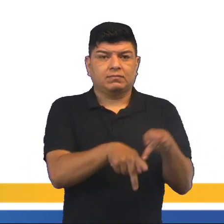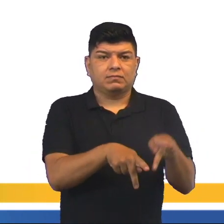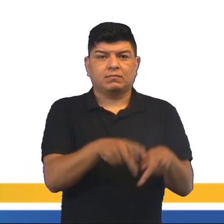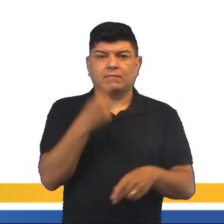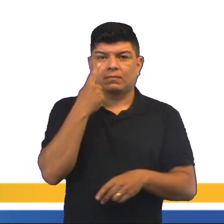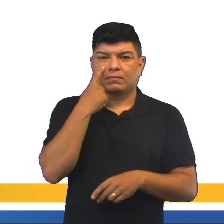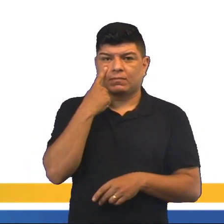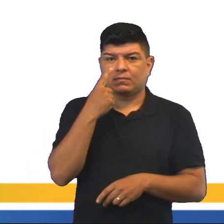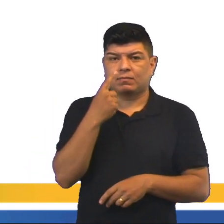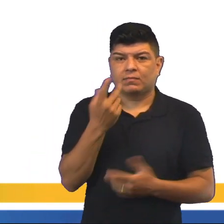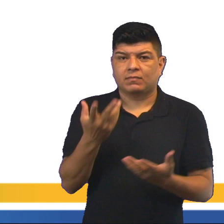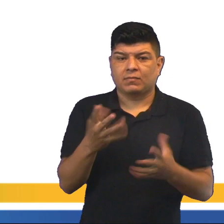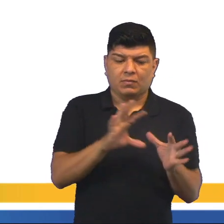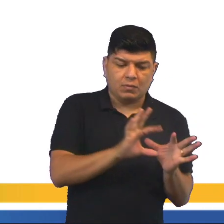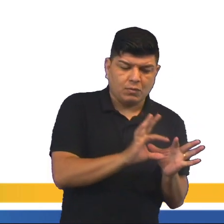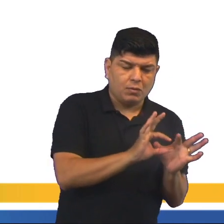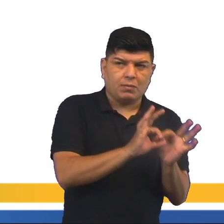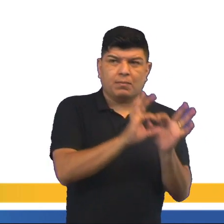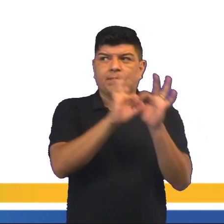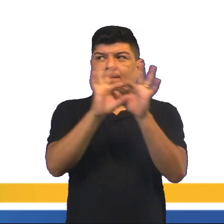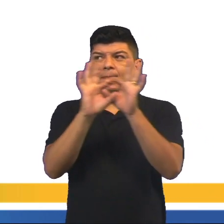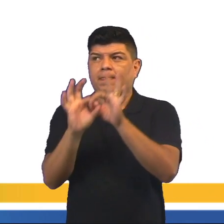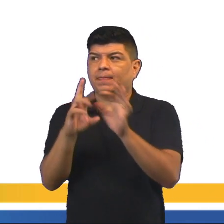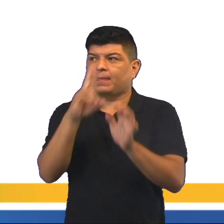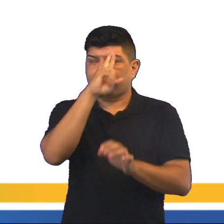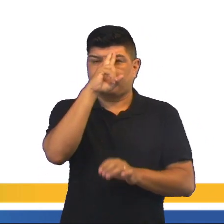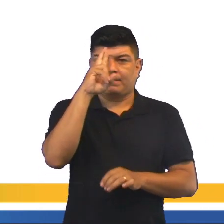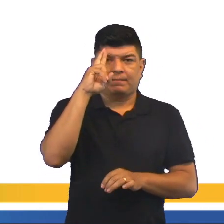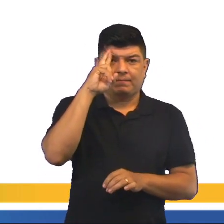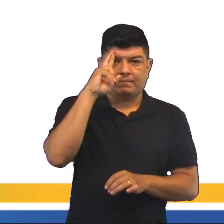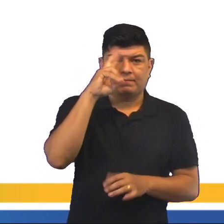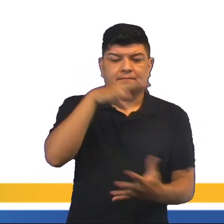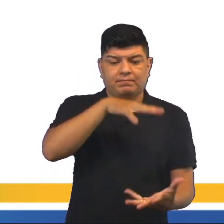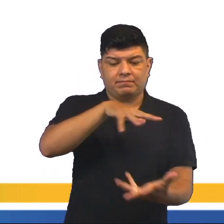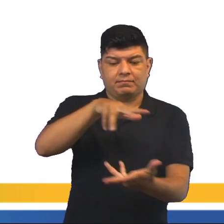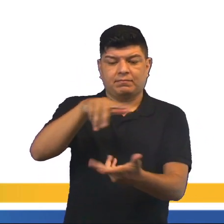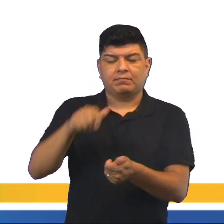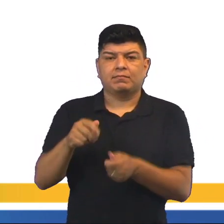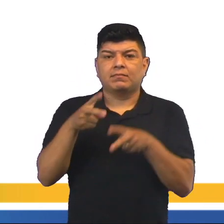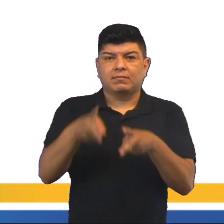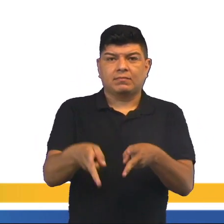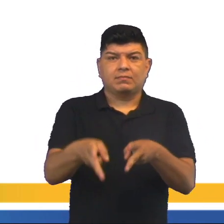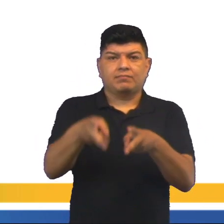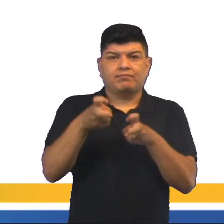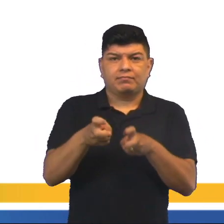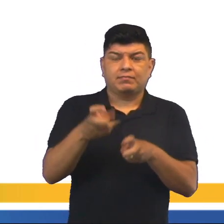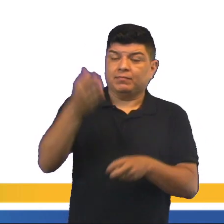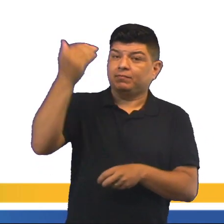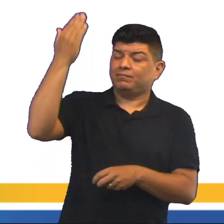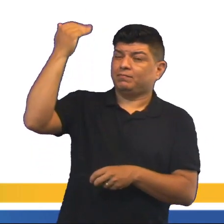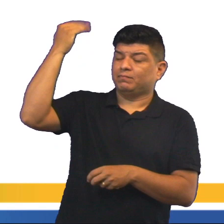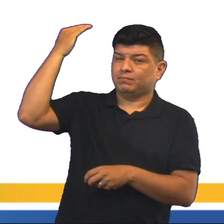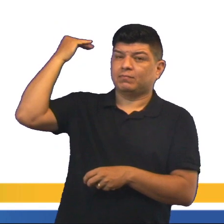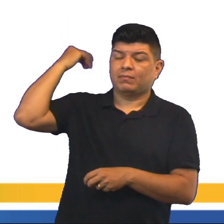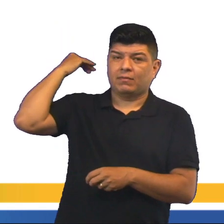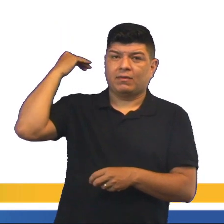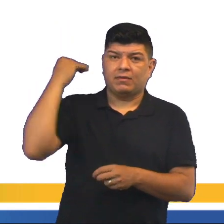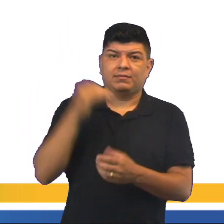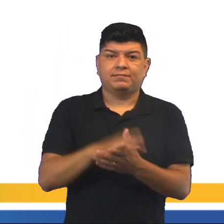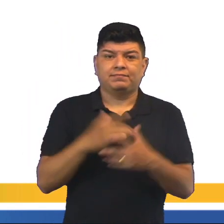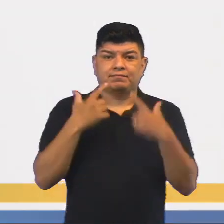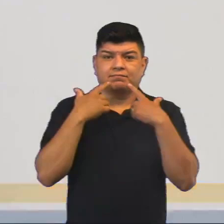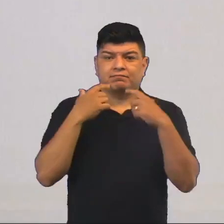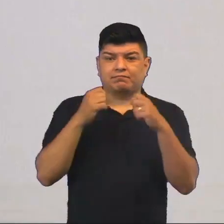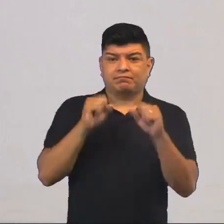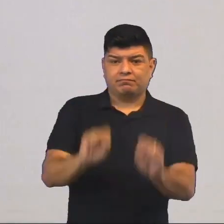gente olha a contextualização histórica da população mundial, a gente percebe que antigamente, bem antigamente, no